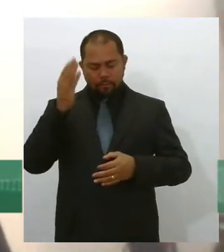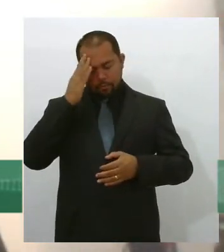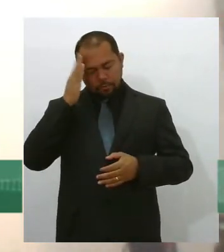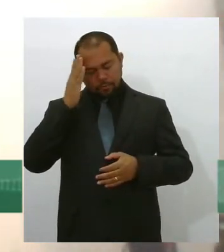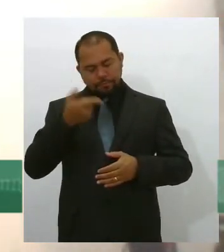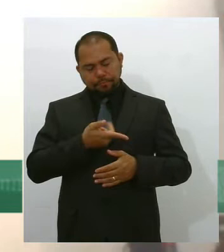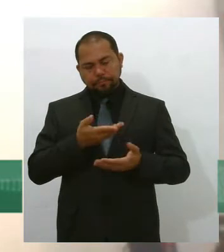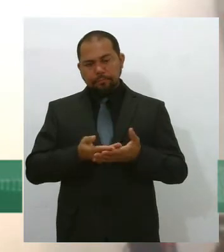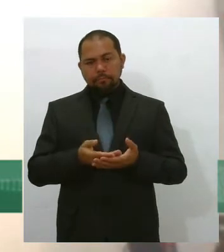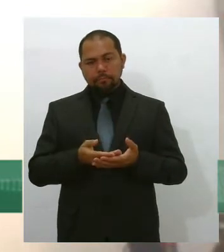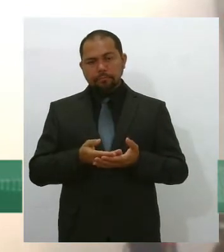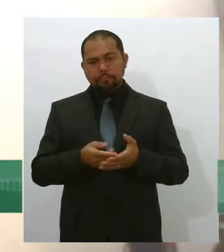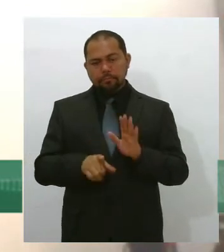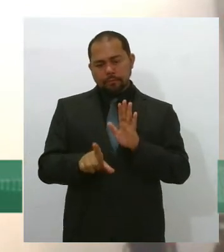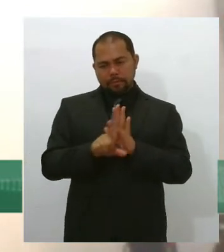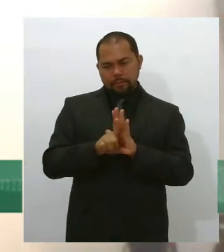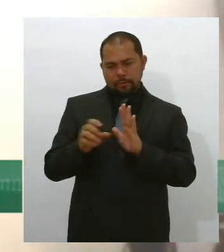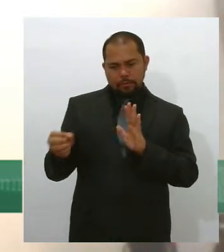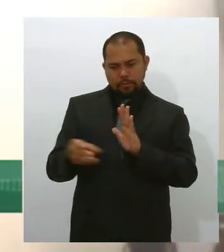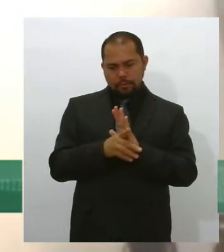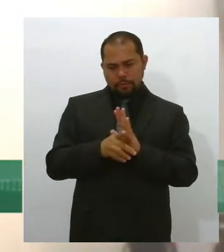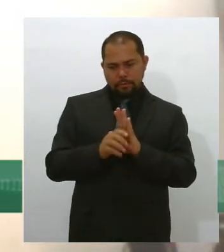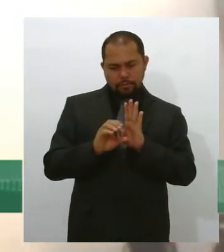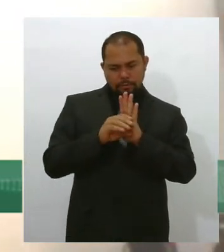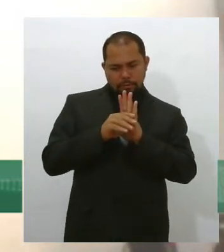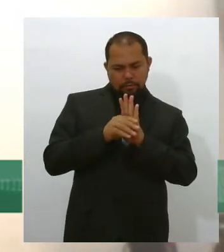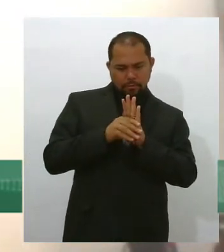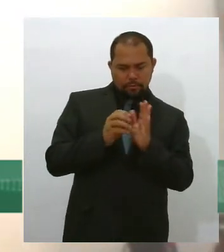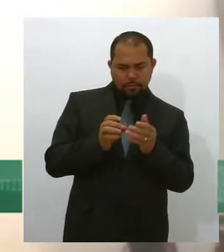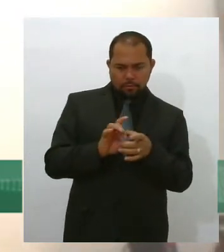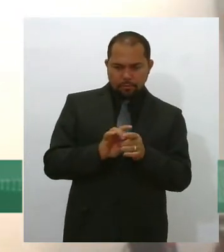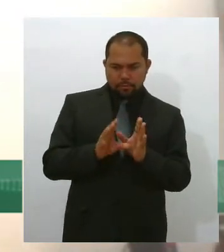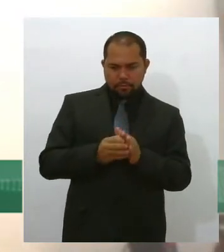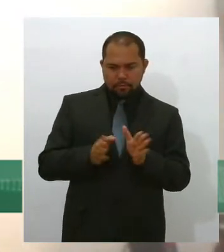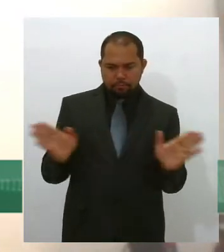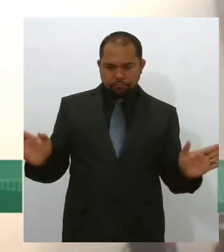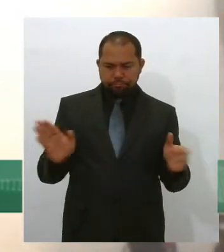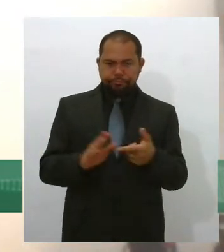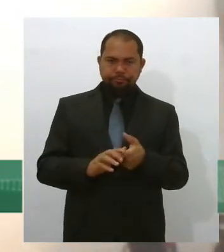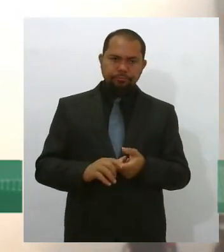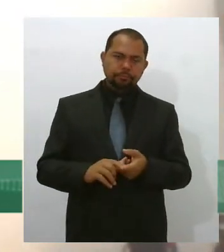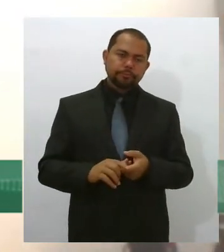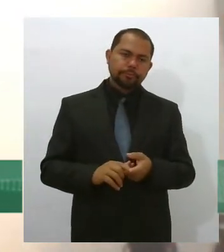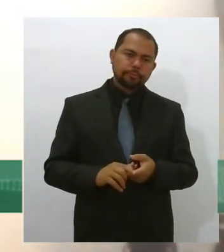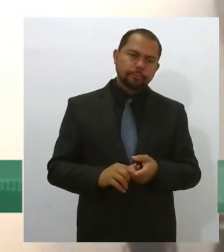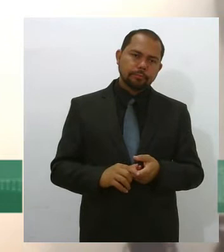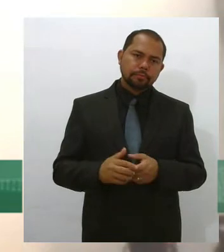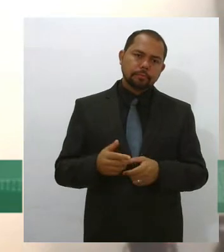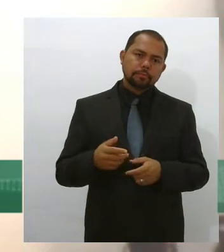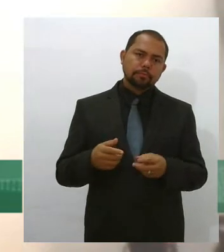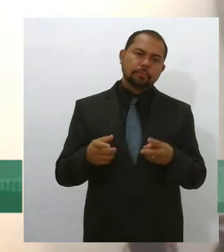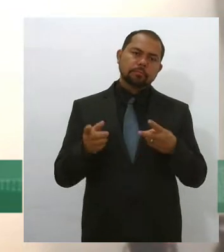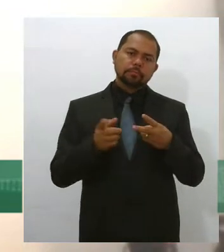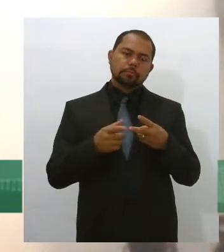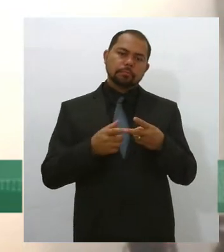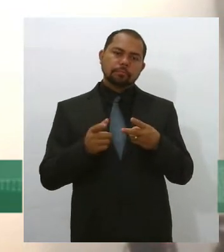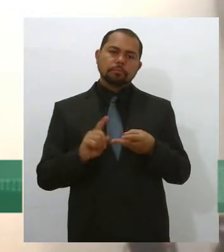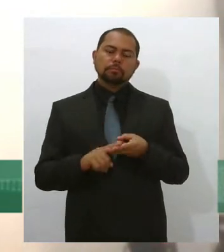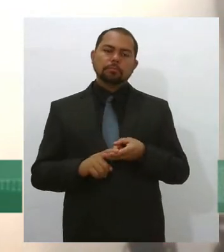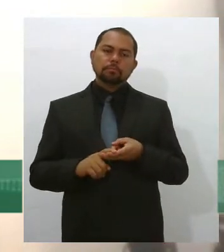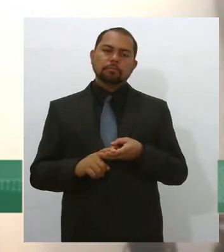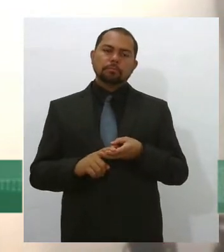move traz o conceito e respire o que essa publicidade não é segundo ela coloca